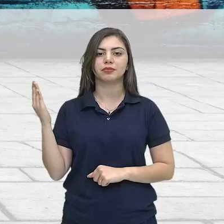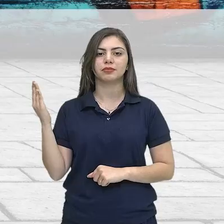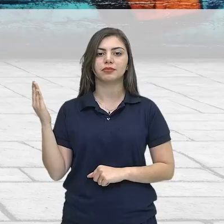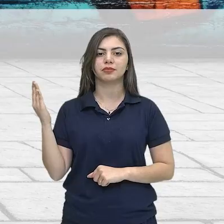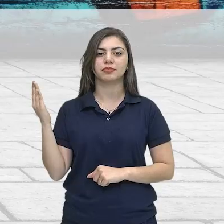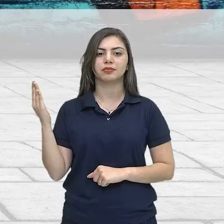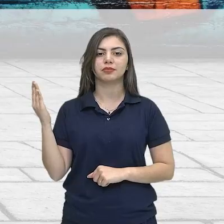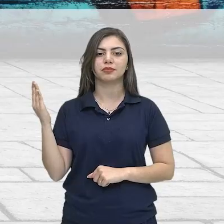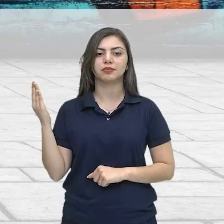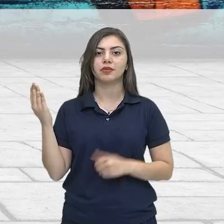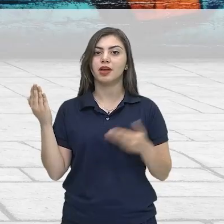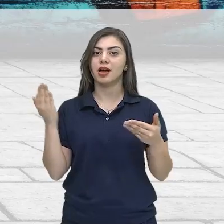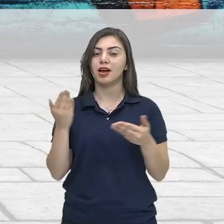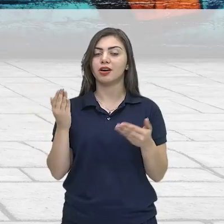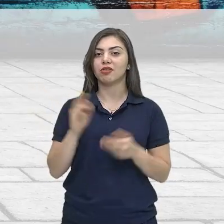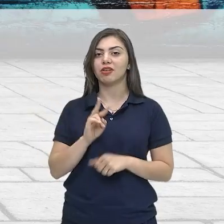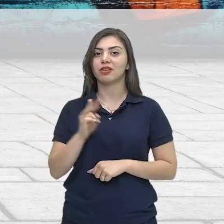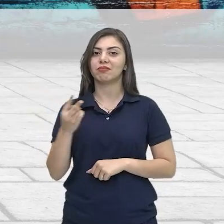Direita.